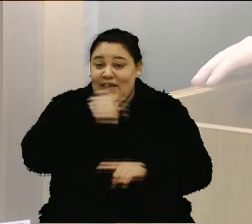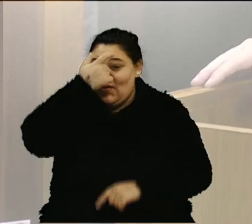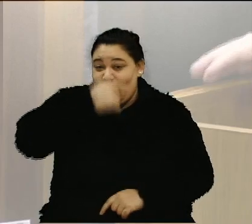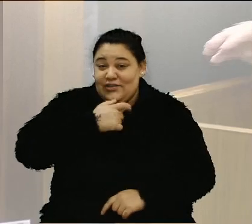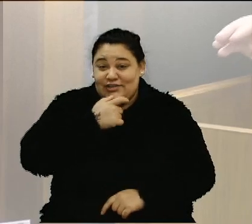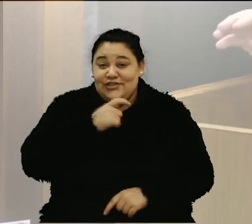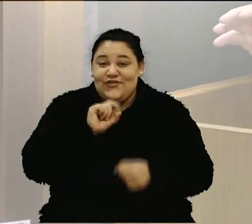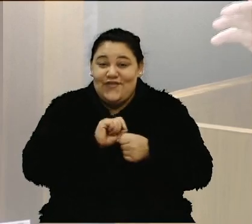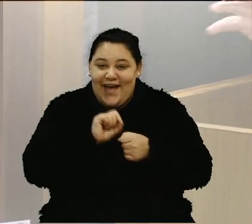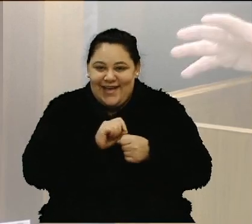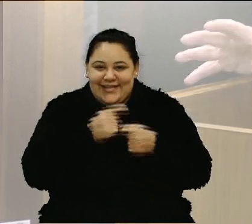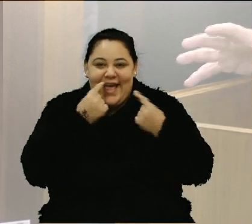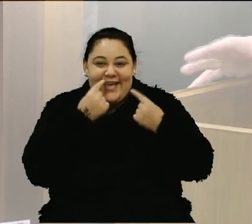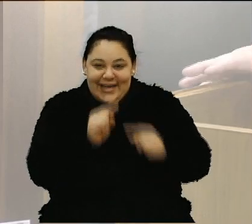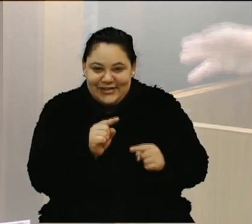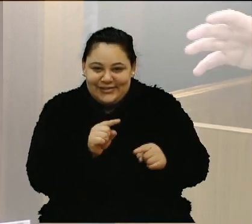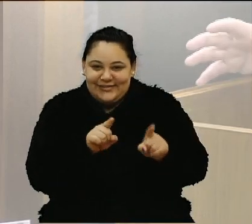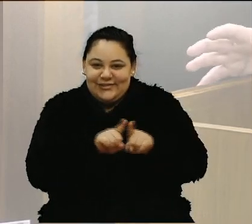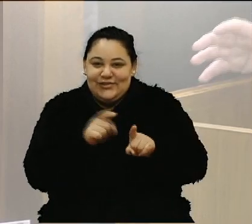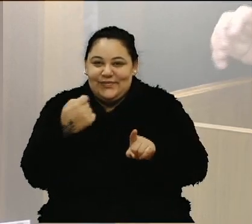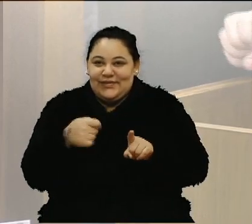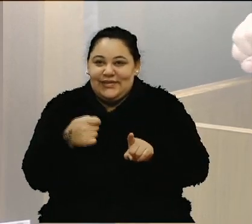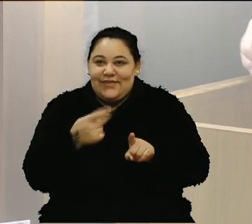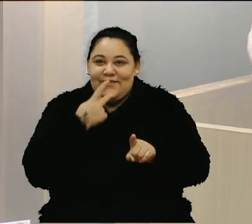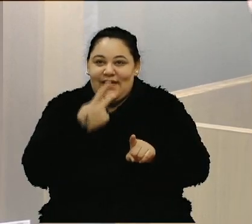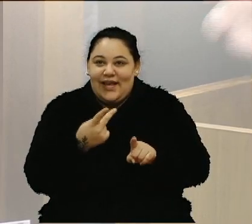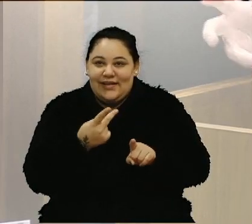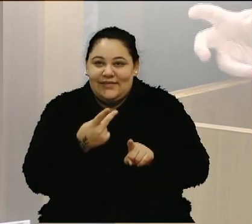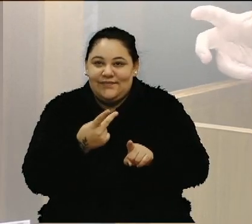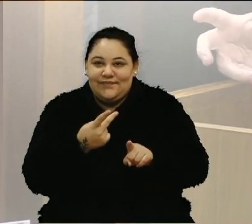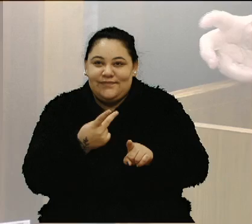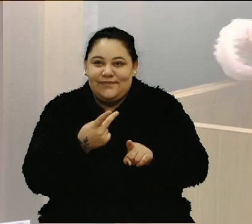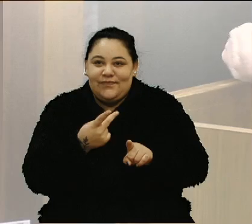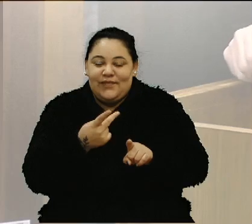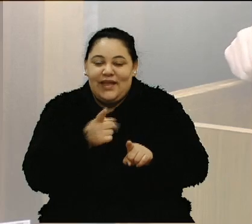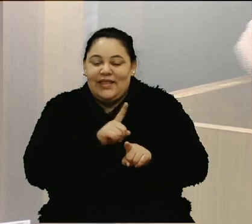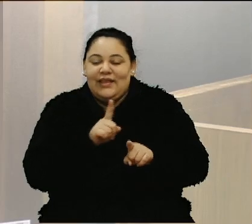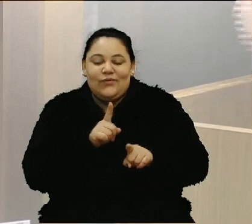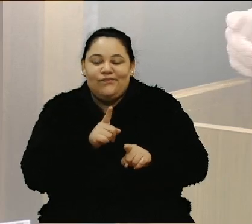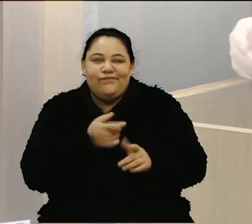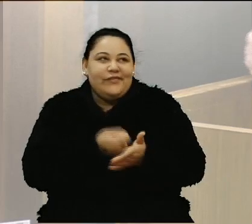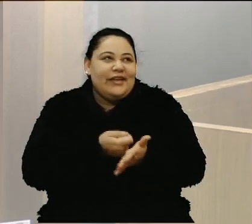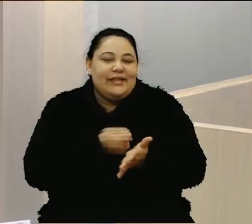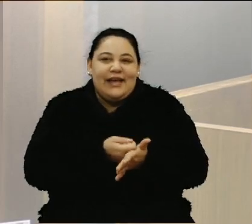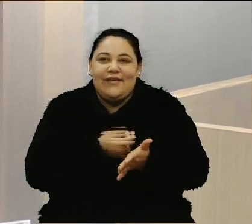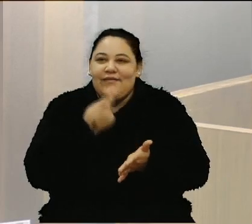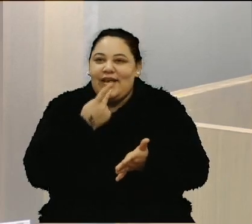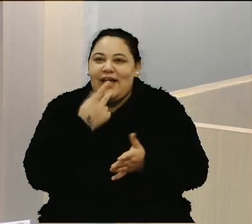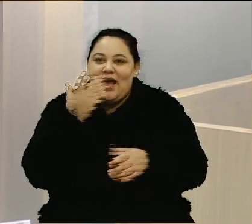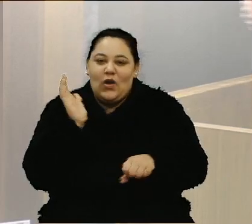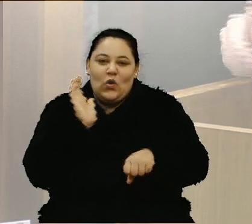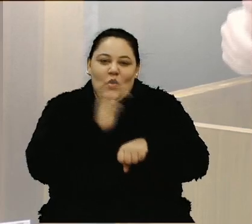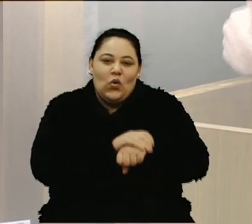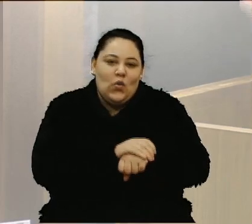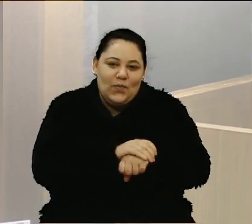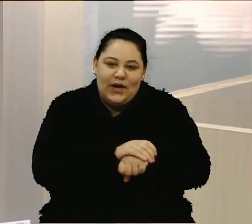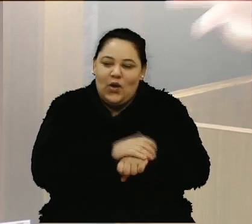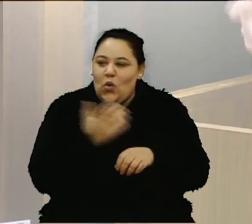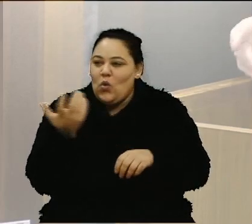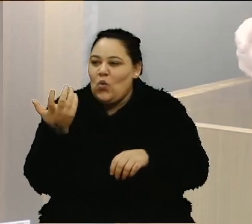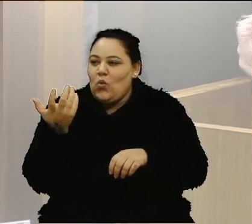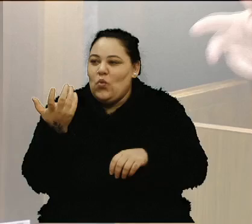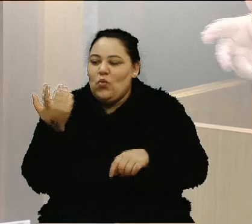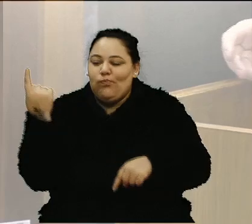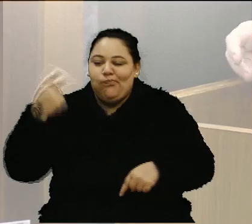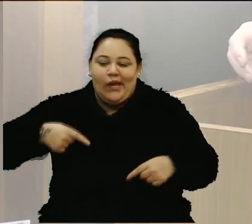as críticas, a gente tem que procurar fazer essas críticas, mas não tentar jogar a população e servidores contra vereadores ou contra o